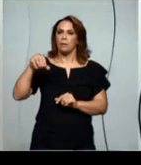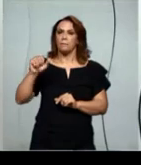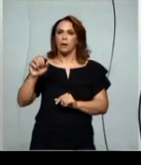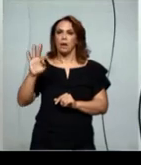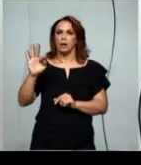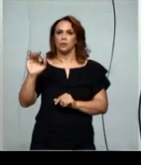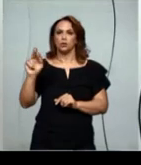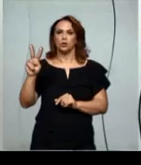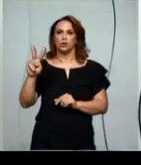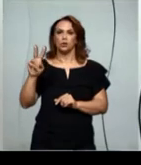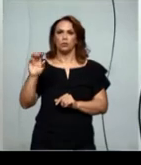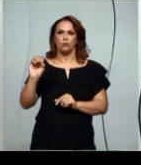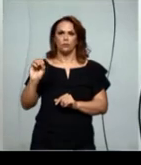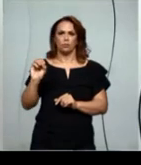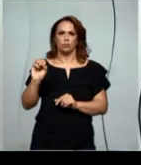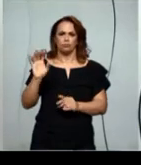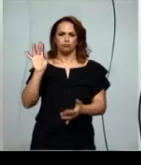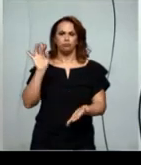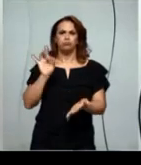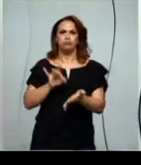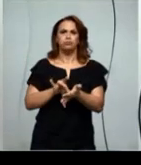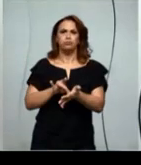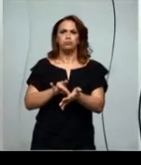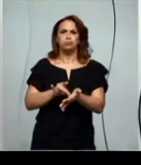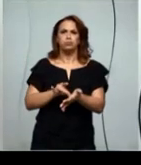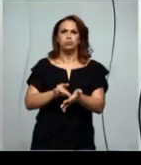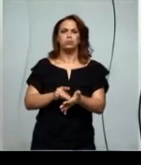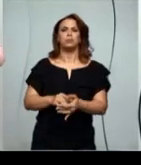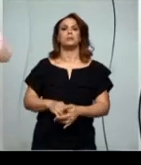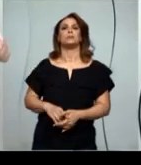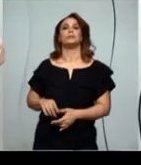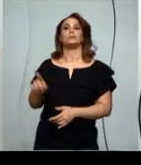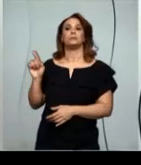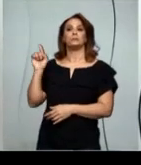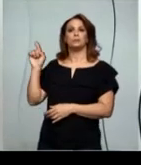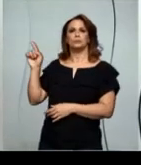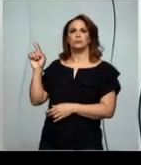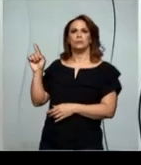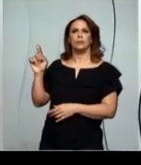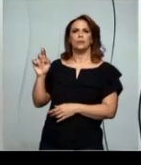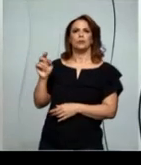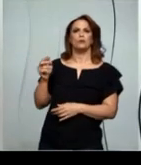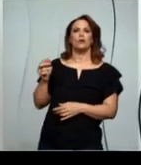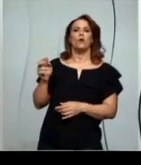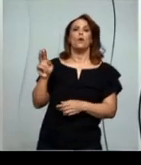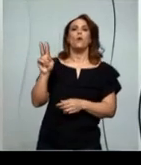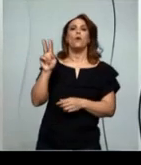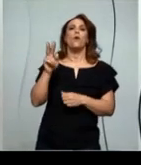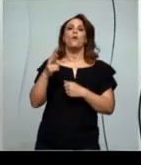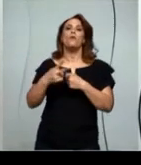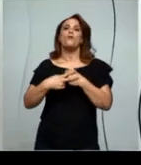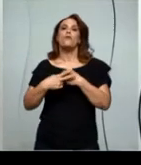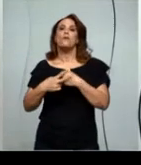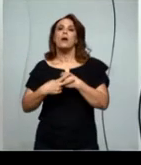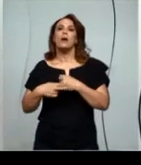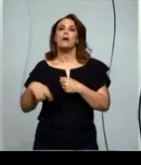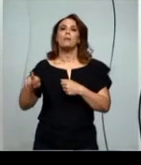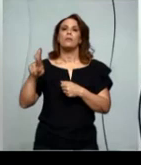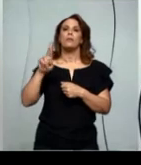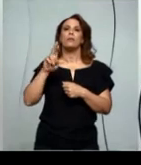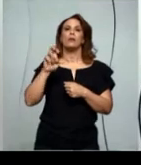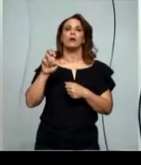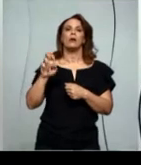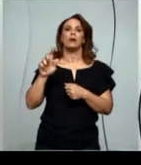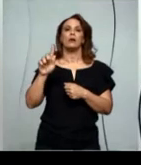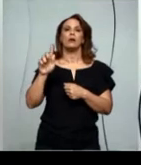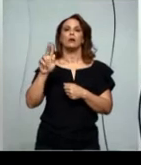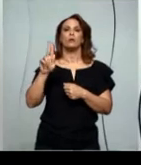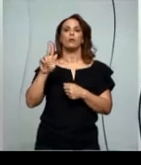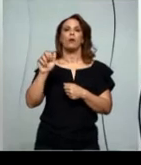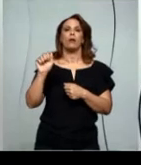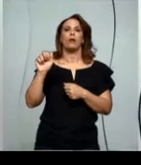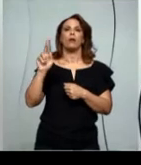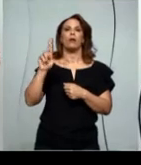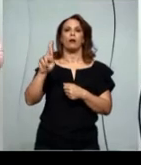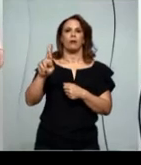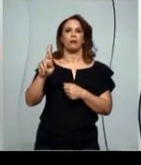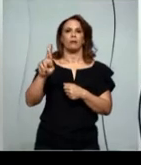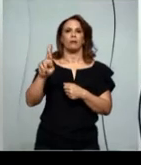verbos regulares na forma afirmativa no passado. Lembrou? O que eu acrescento nesse